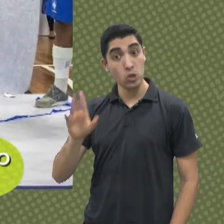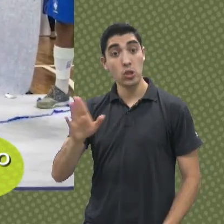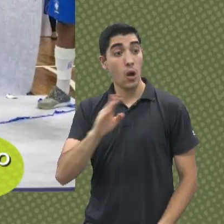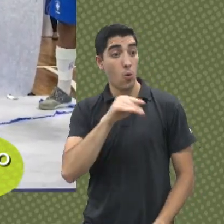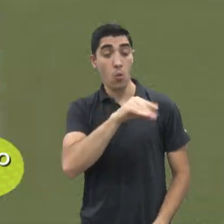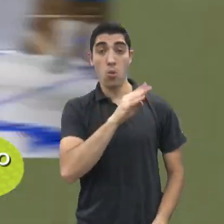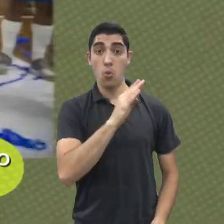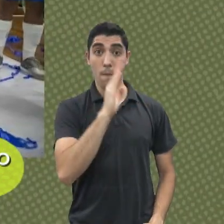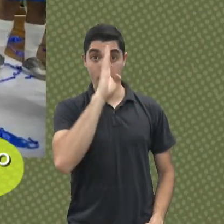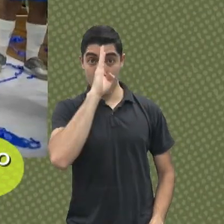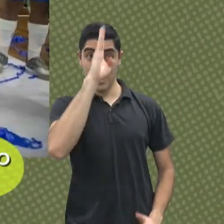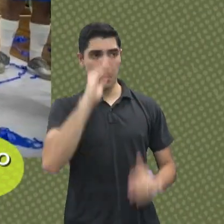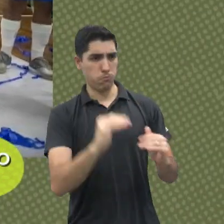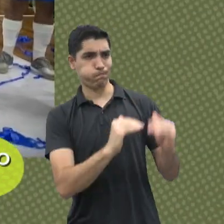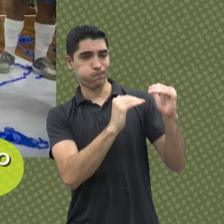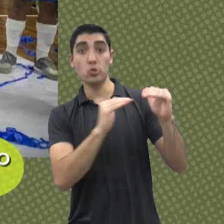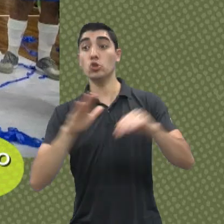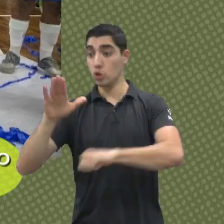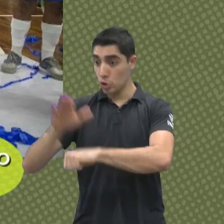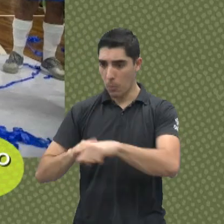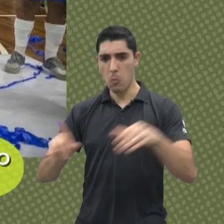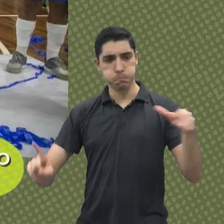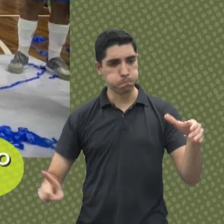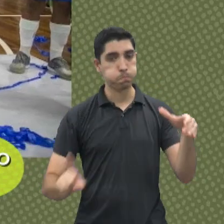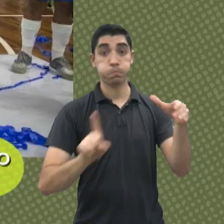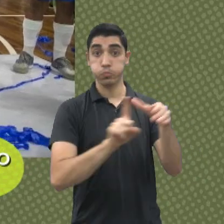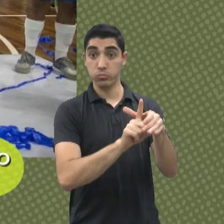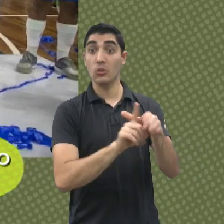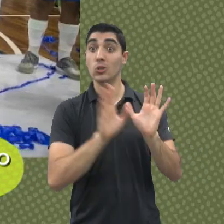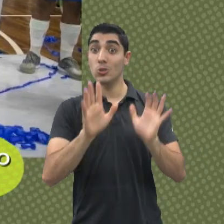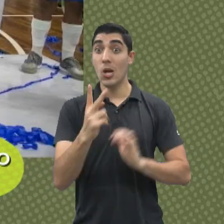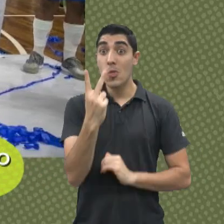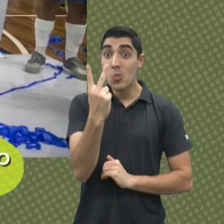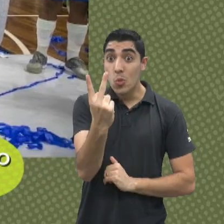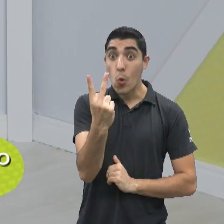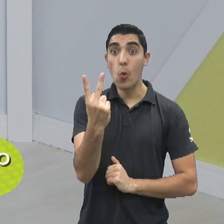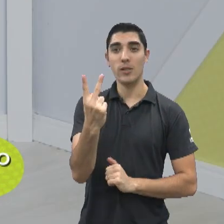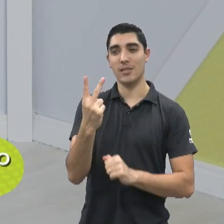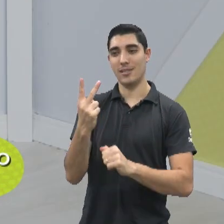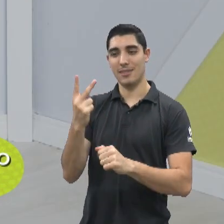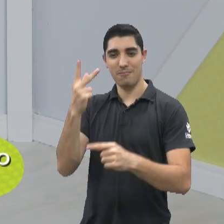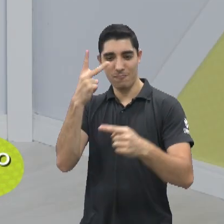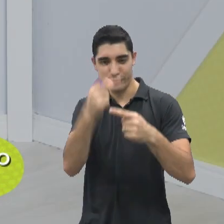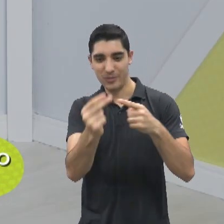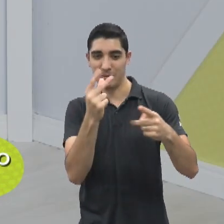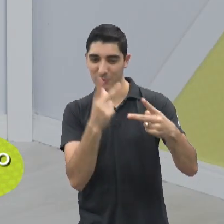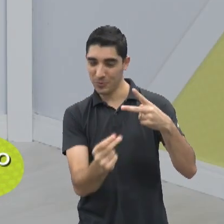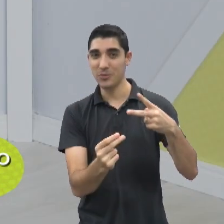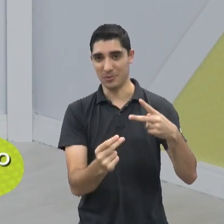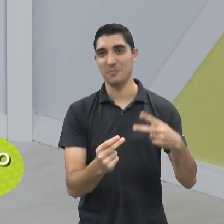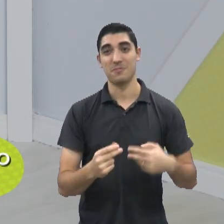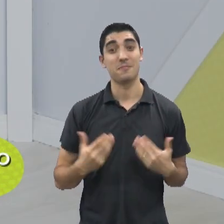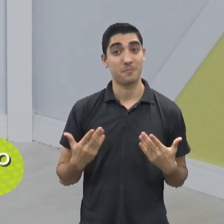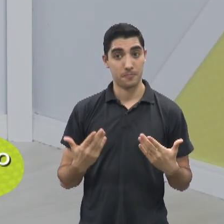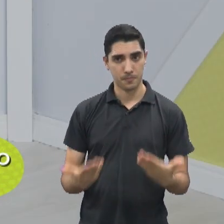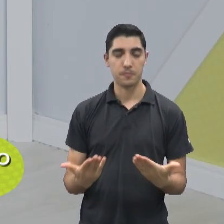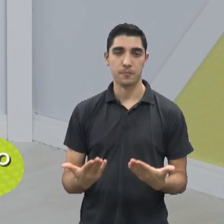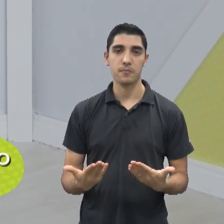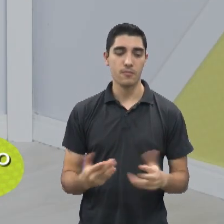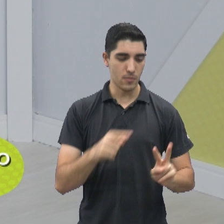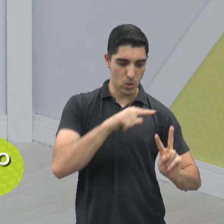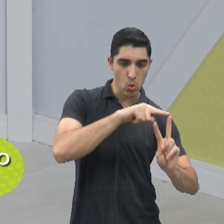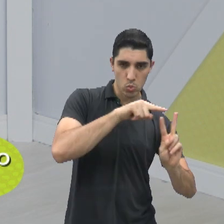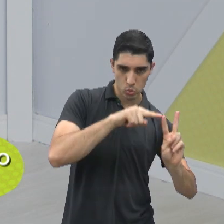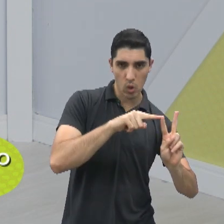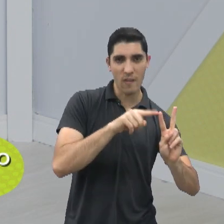que também conquistou a Liga Evolucion, ou seja, ele foi bicampeão com a seleção brasileira. Agora os dois jogadores nem